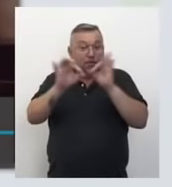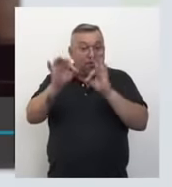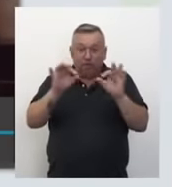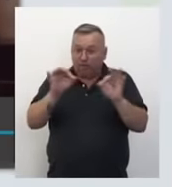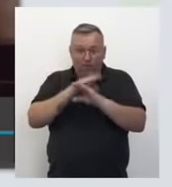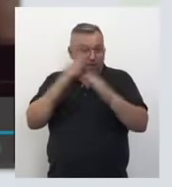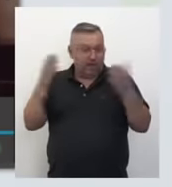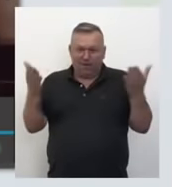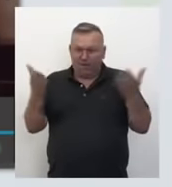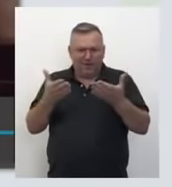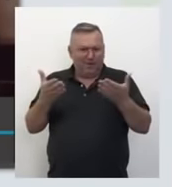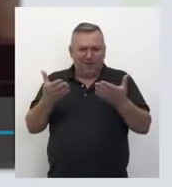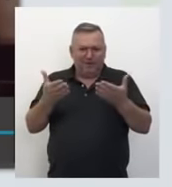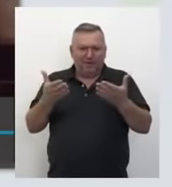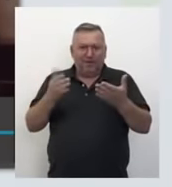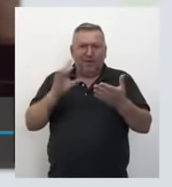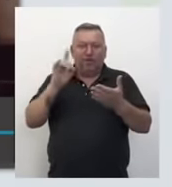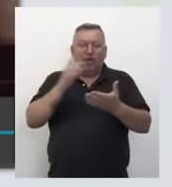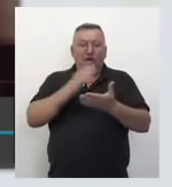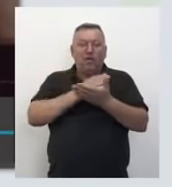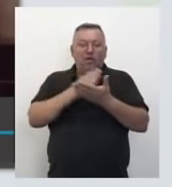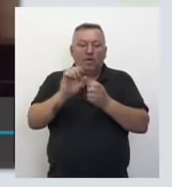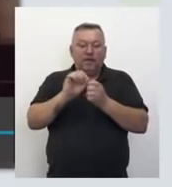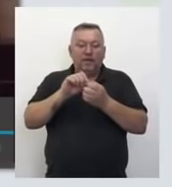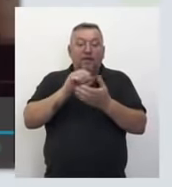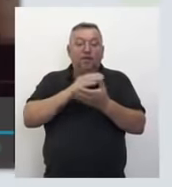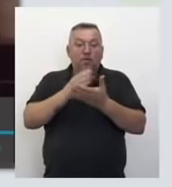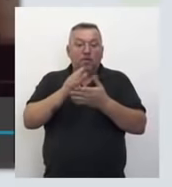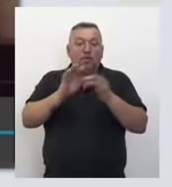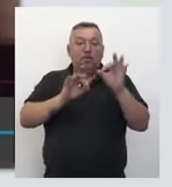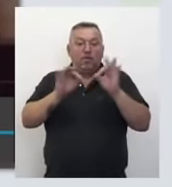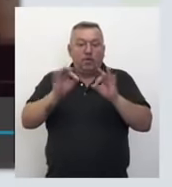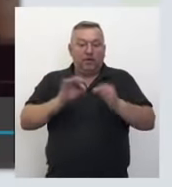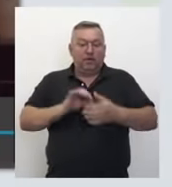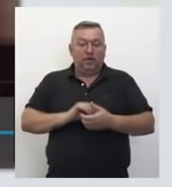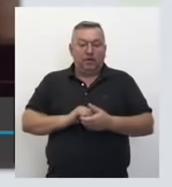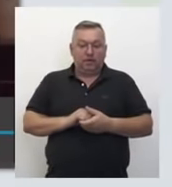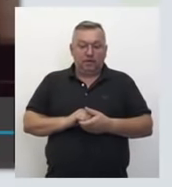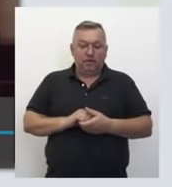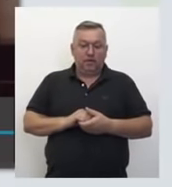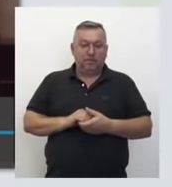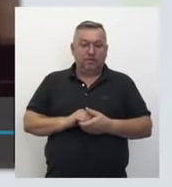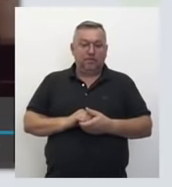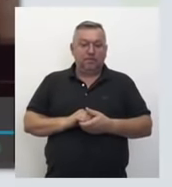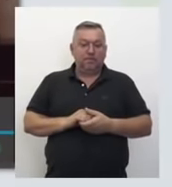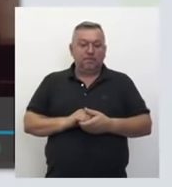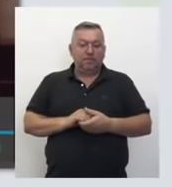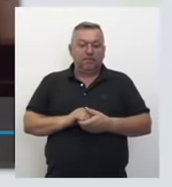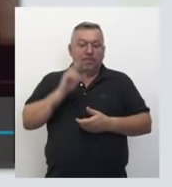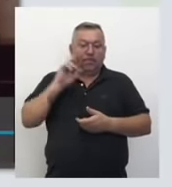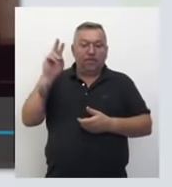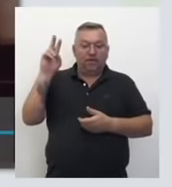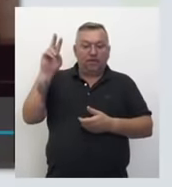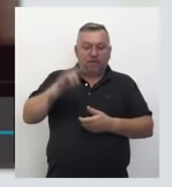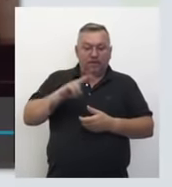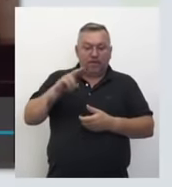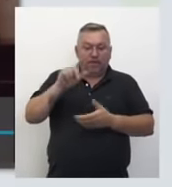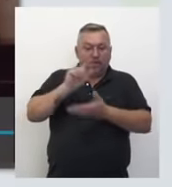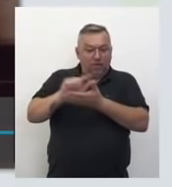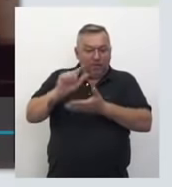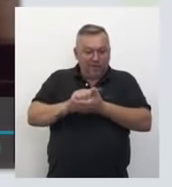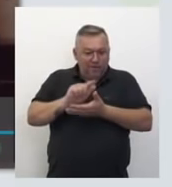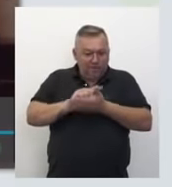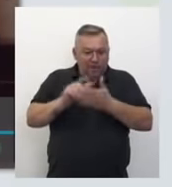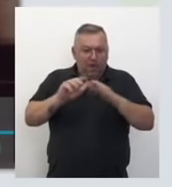ele agora, né? Eu vou só fazer esse começo do projeto. Bom, aqui está. Vamos tirando, limpando a mesa